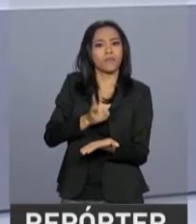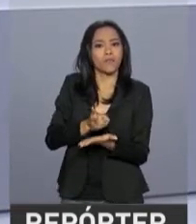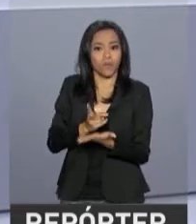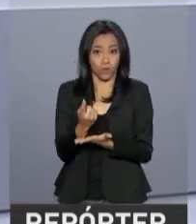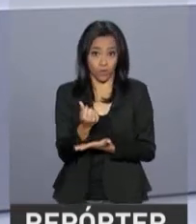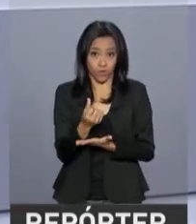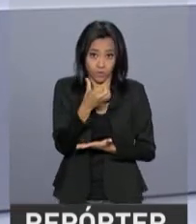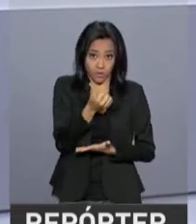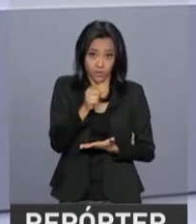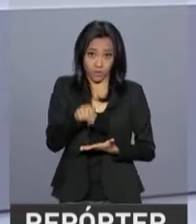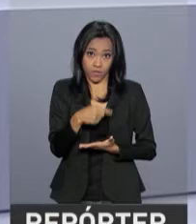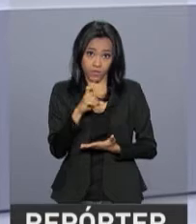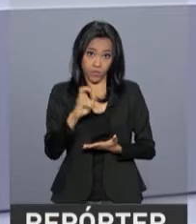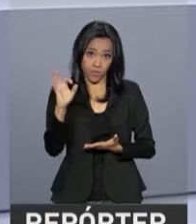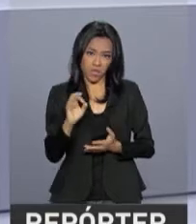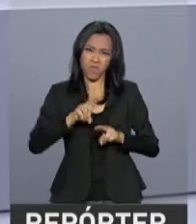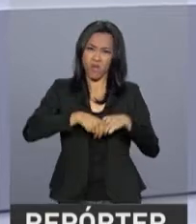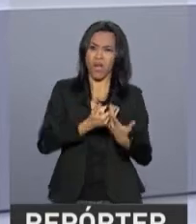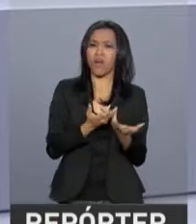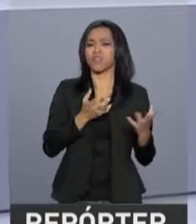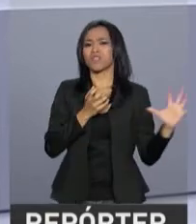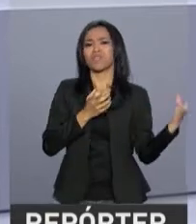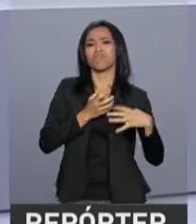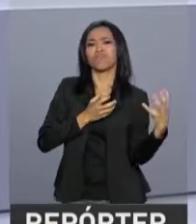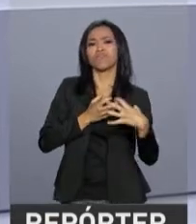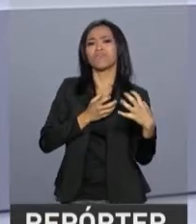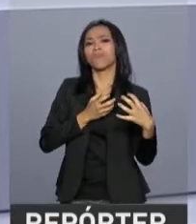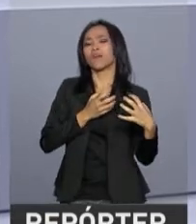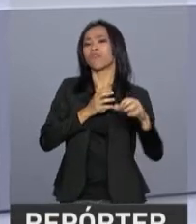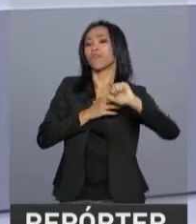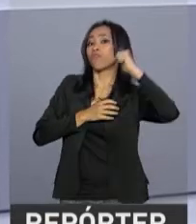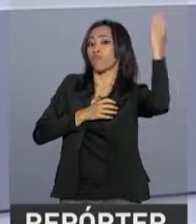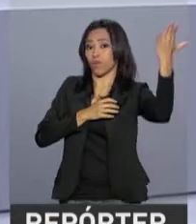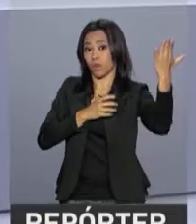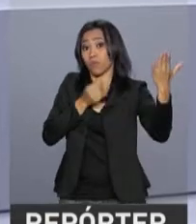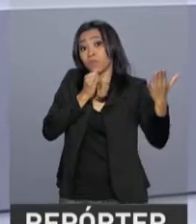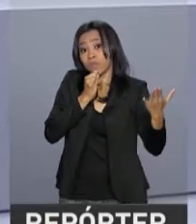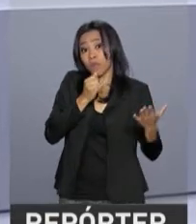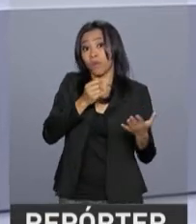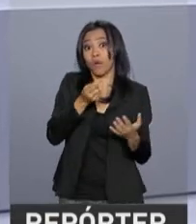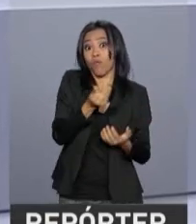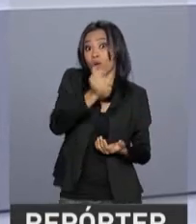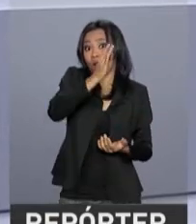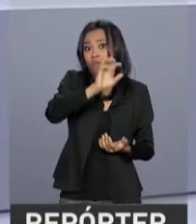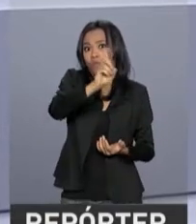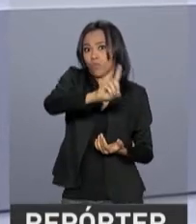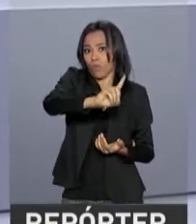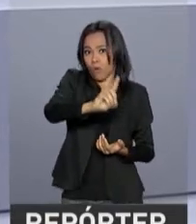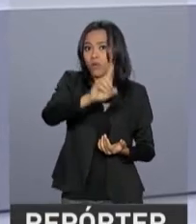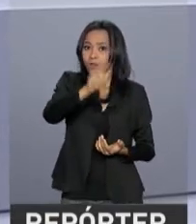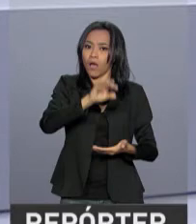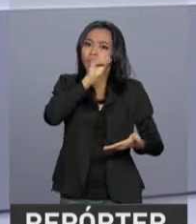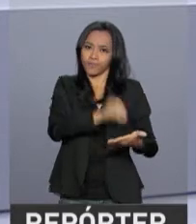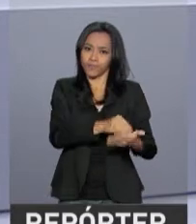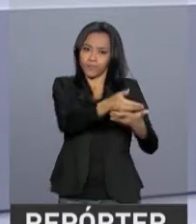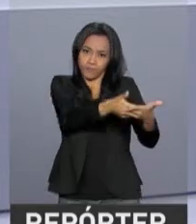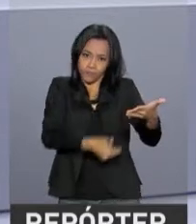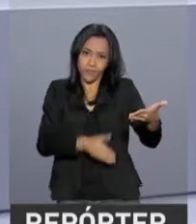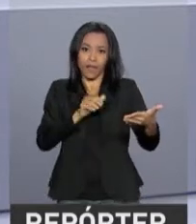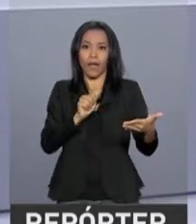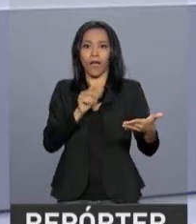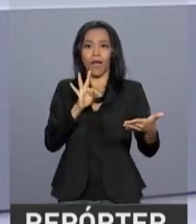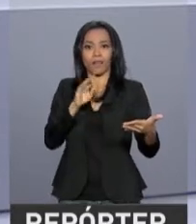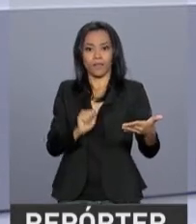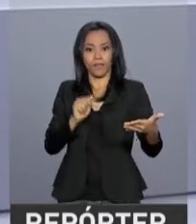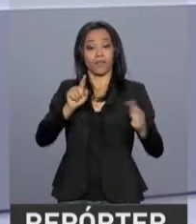cento em função de fatores externos como a alta do dólar a informação está na ata da última reunião divulgada hoje o